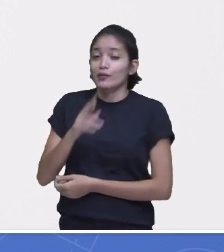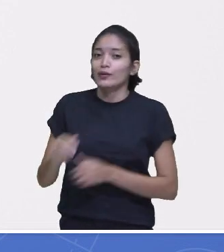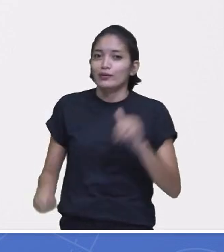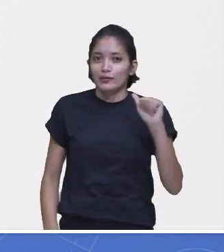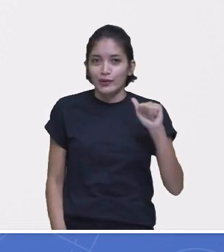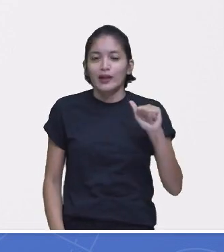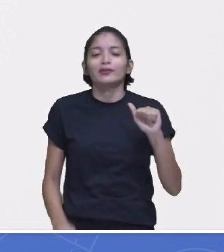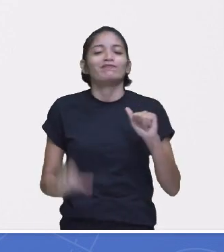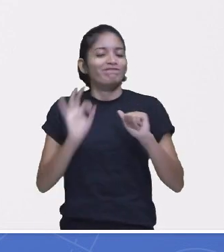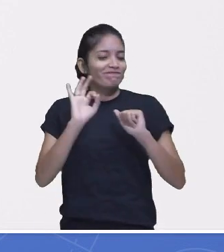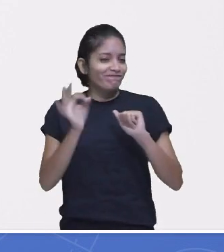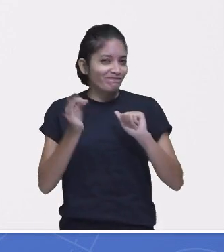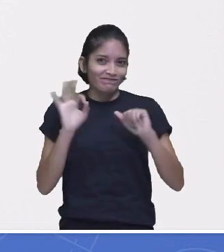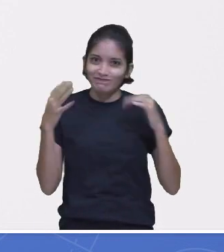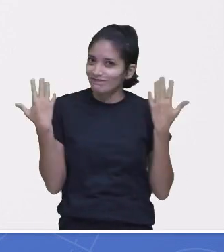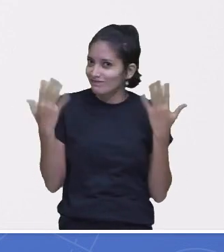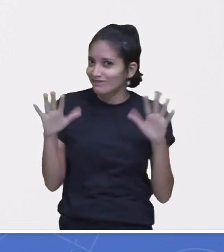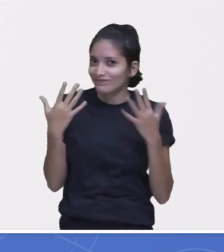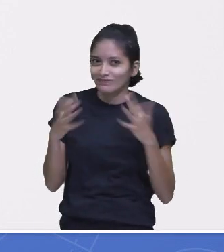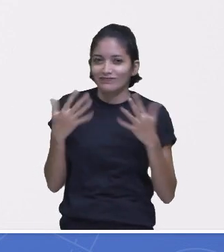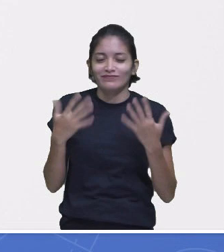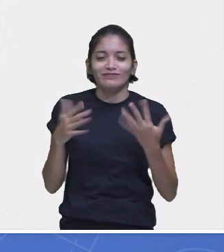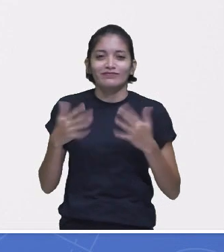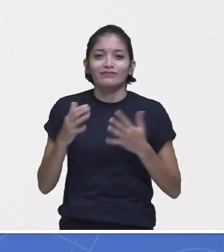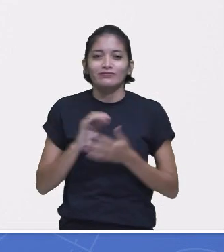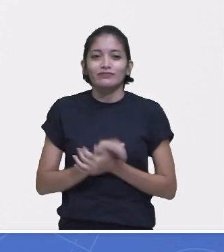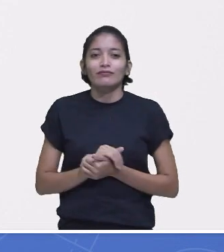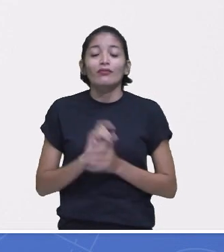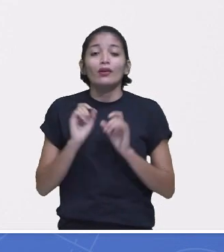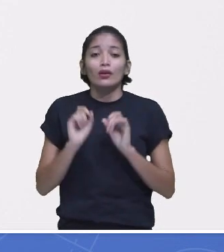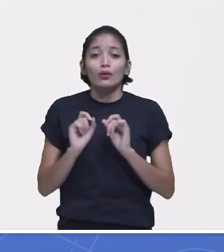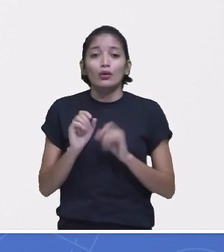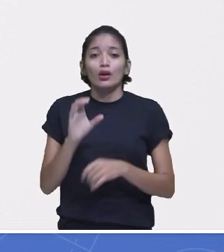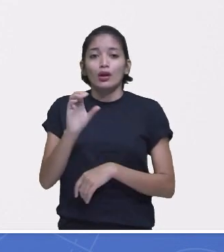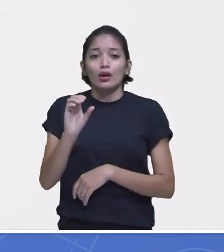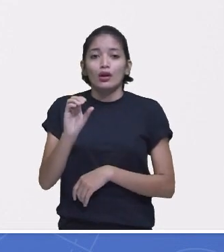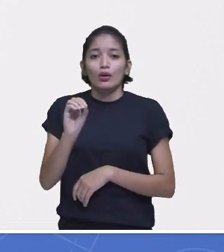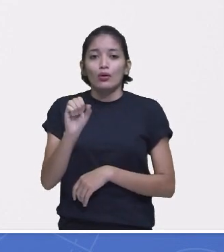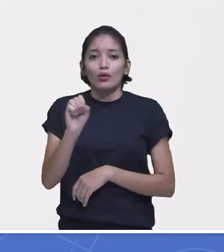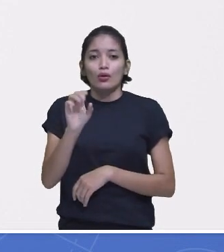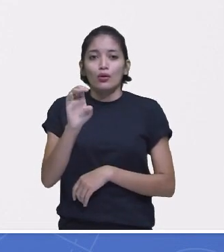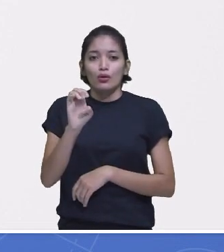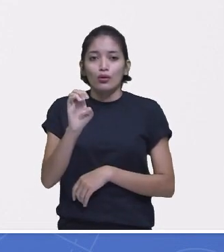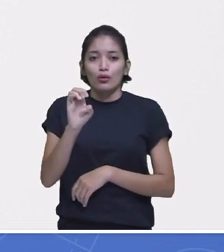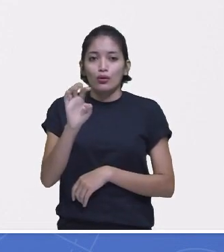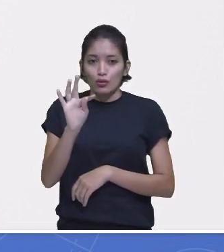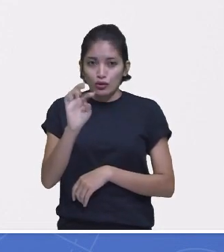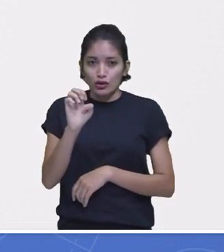acertou, a alternativa correta. Pois os osteoblastos, que é a